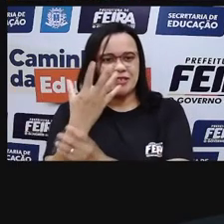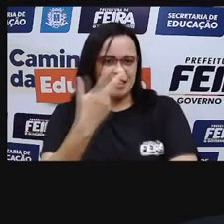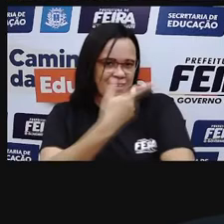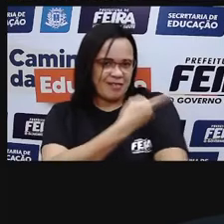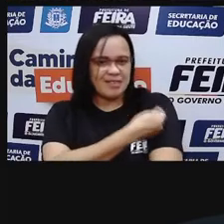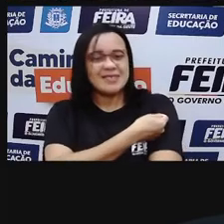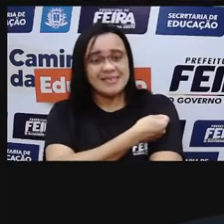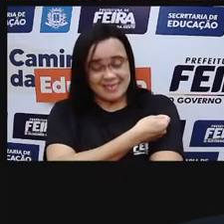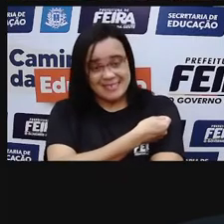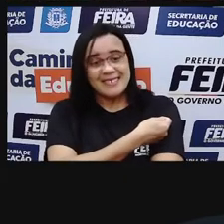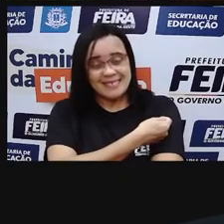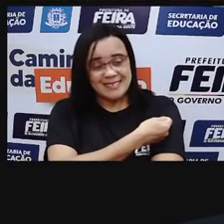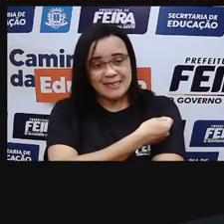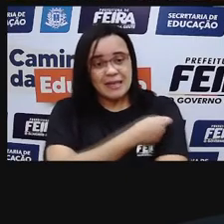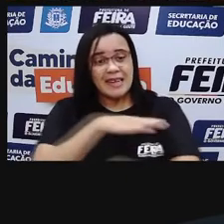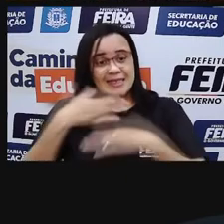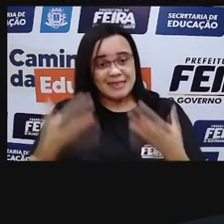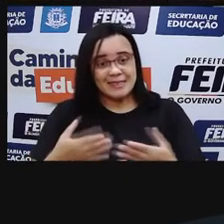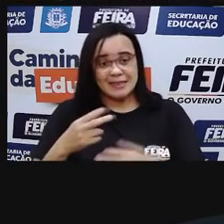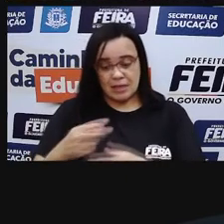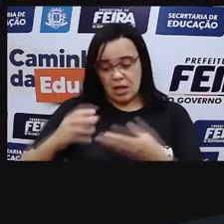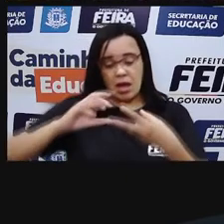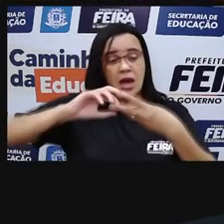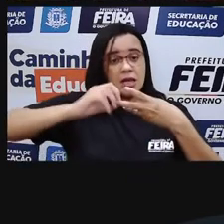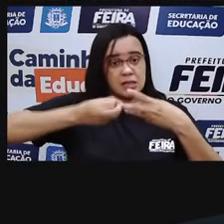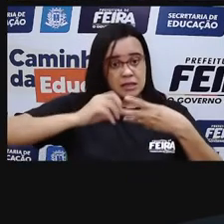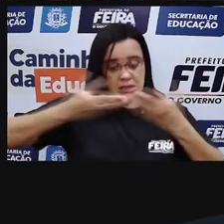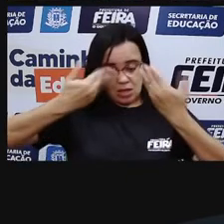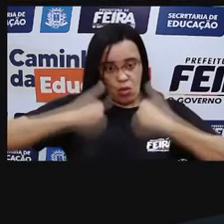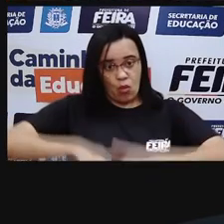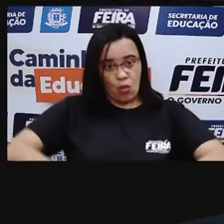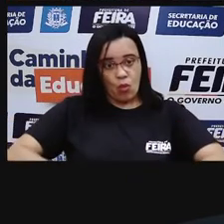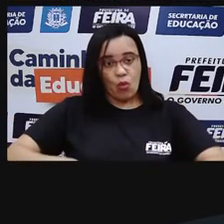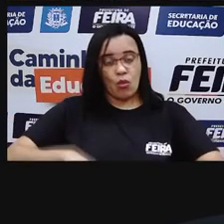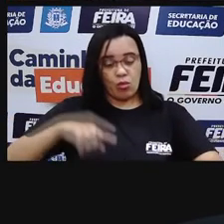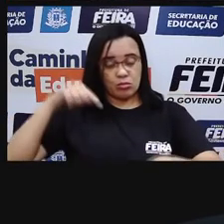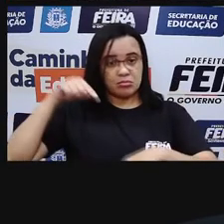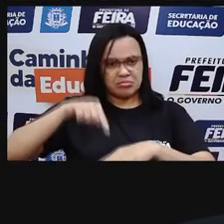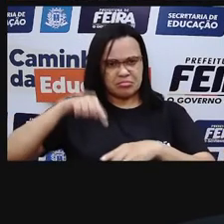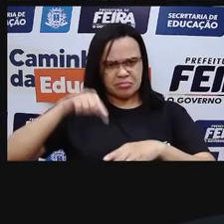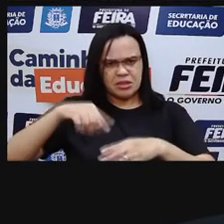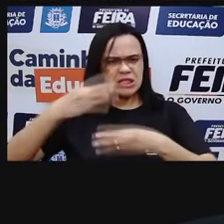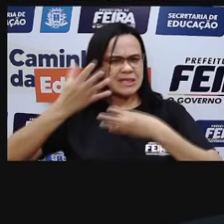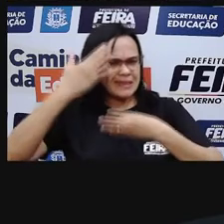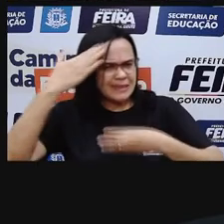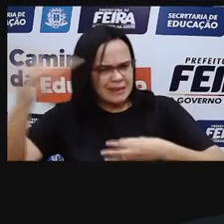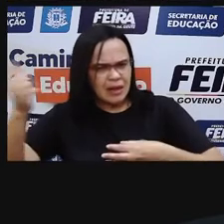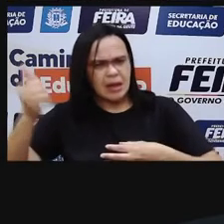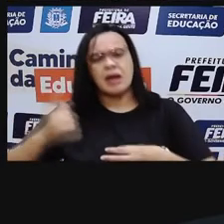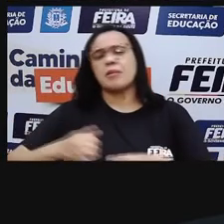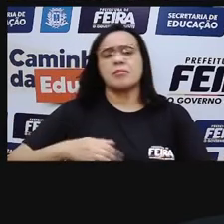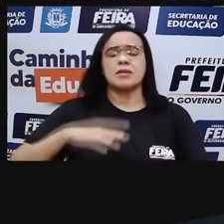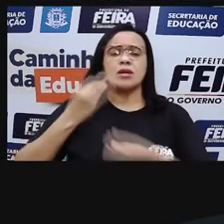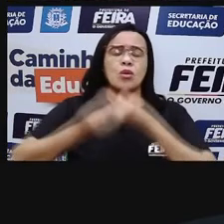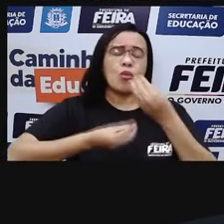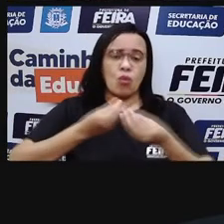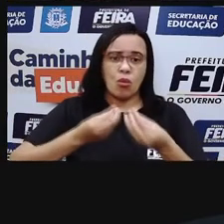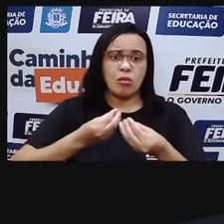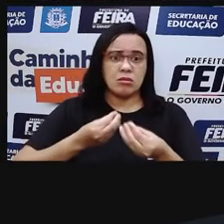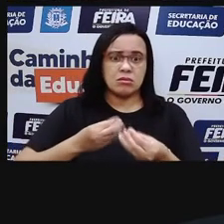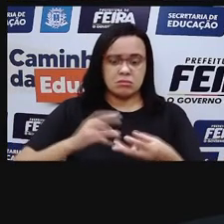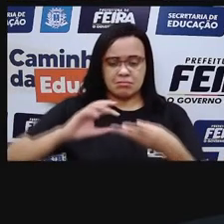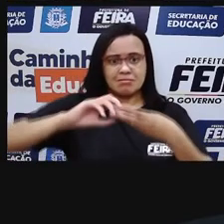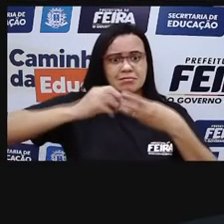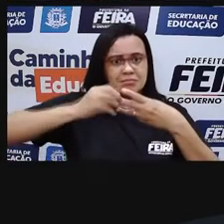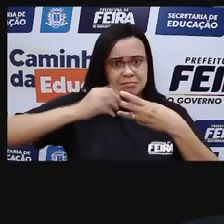isso faz com que as nossas células de defesa, né, elas reconheçam esse micro-organismo morto ou